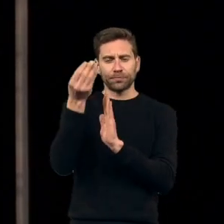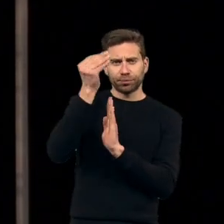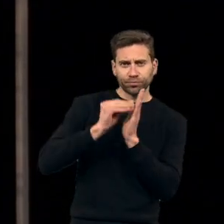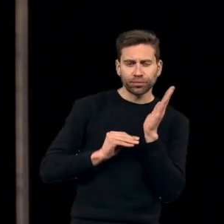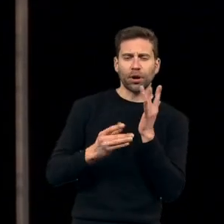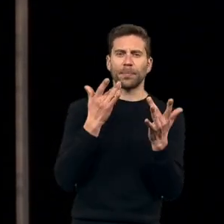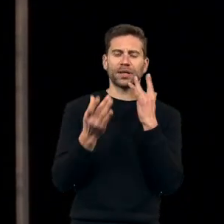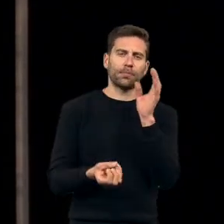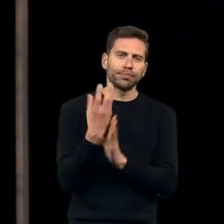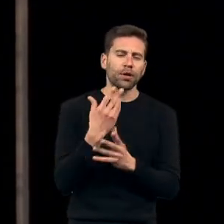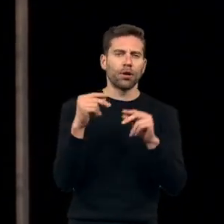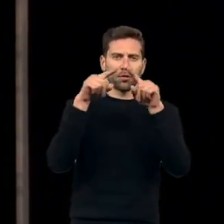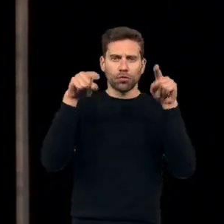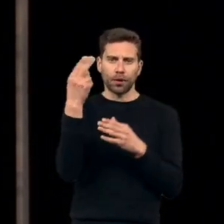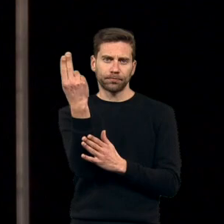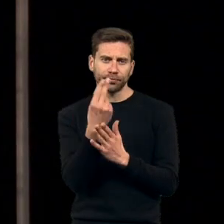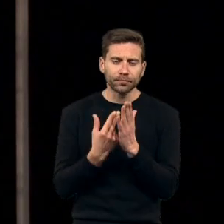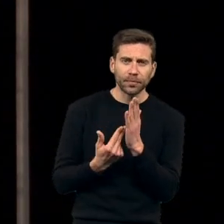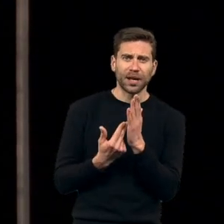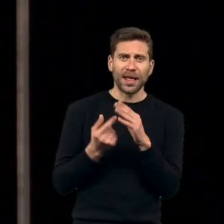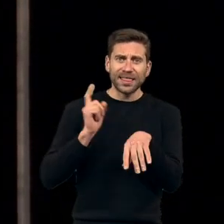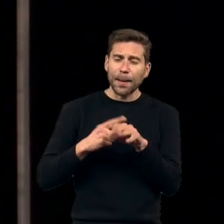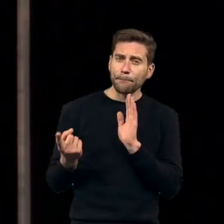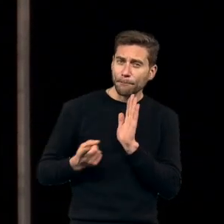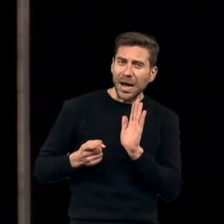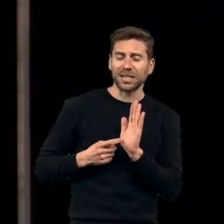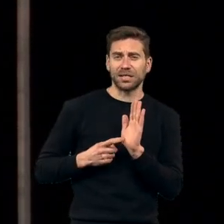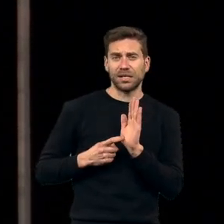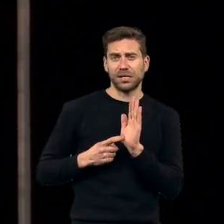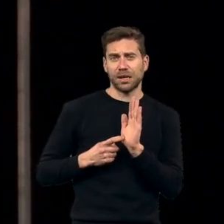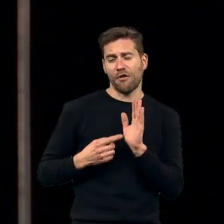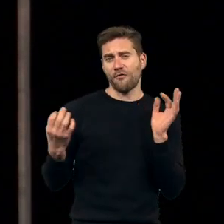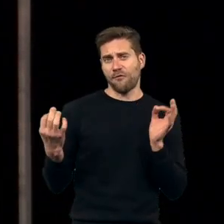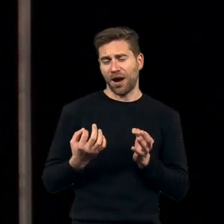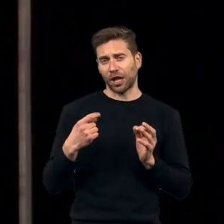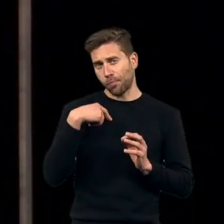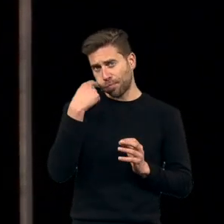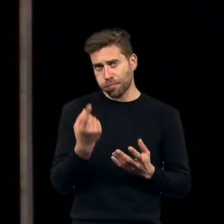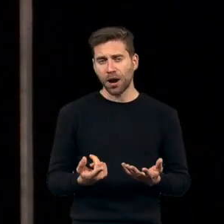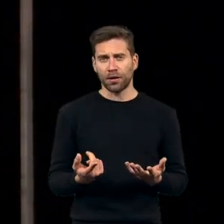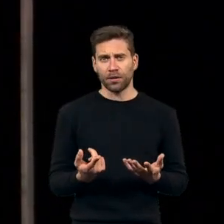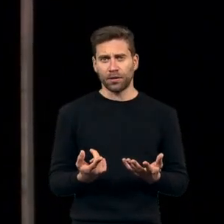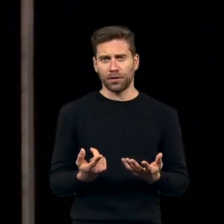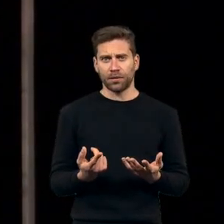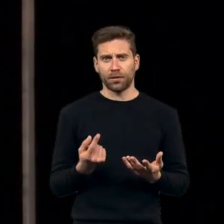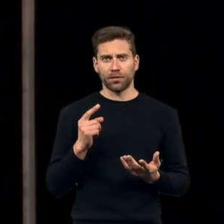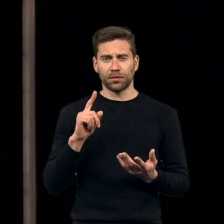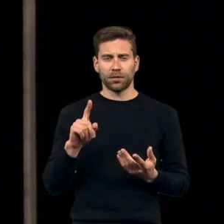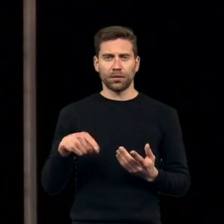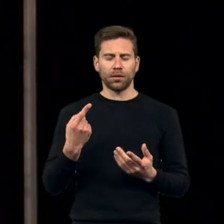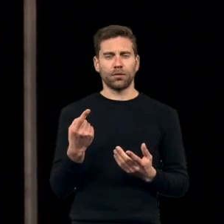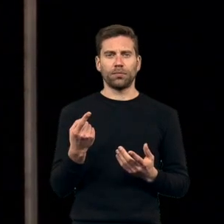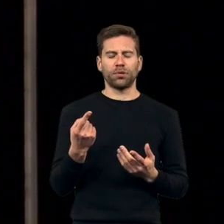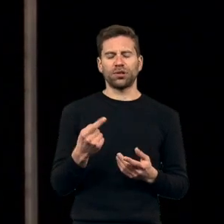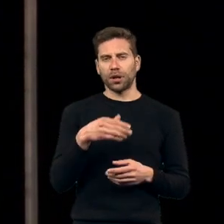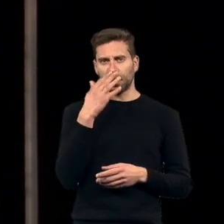para se pintar um quadro, fazer um filme, é preciso muito tempo. E depois devorá-lo assim, quase distraída, comer